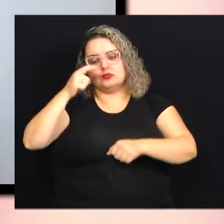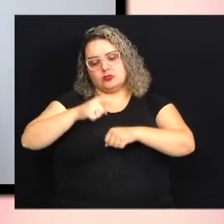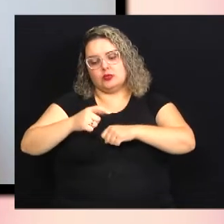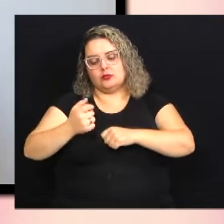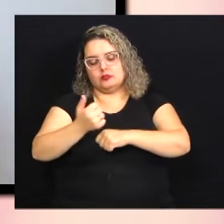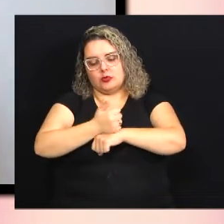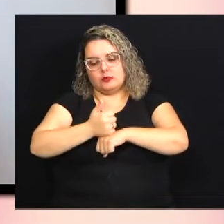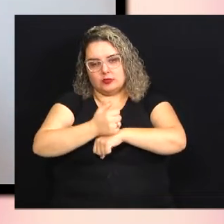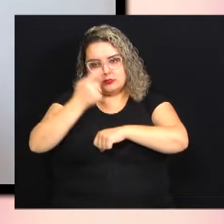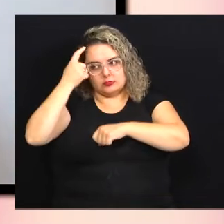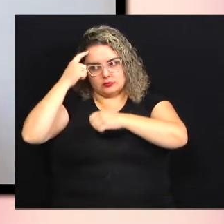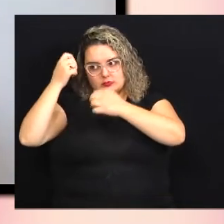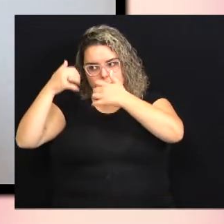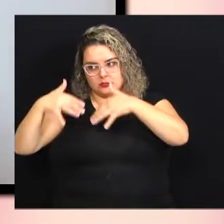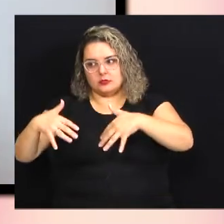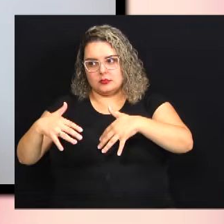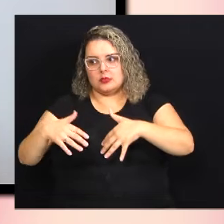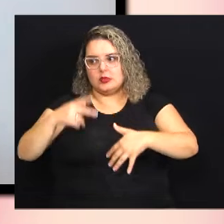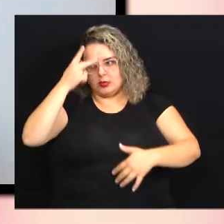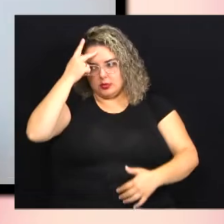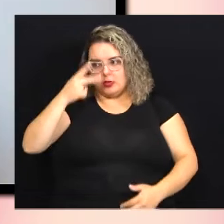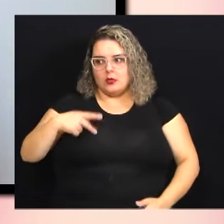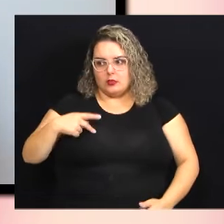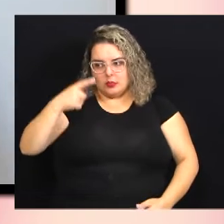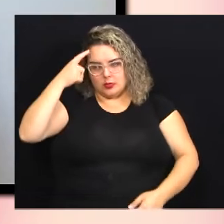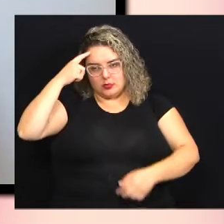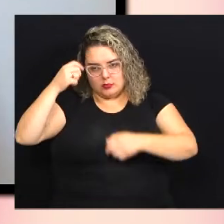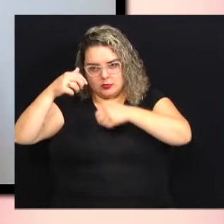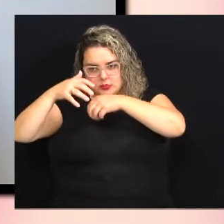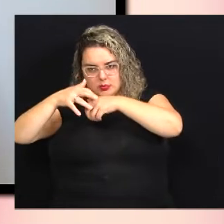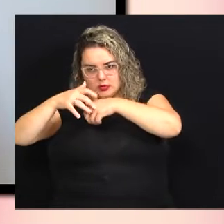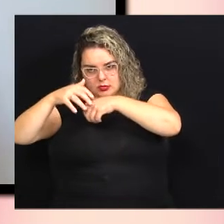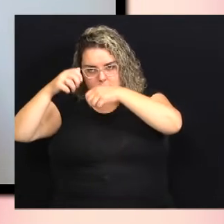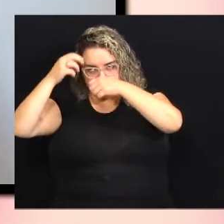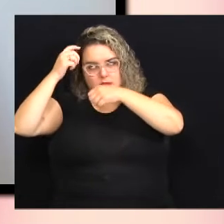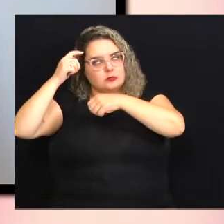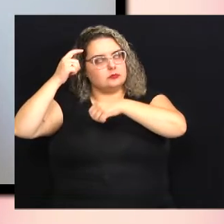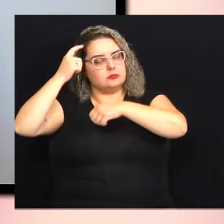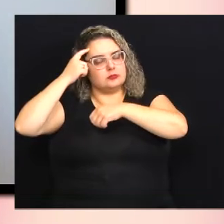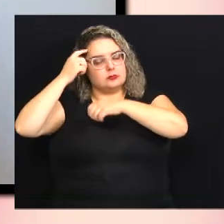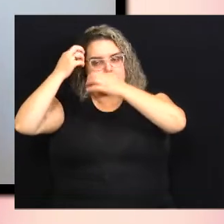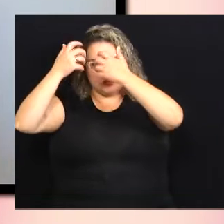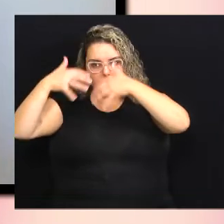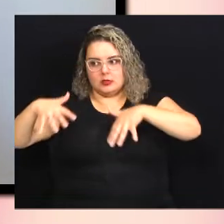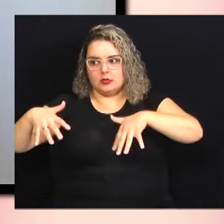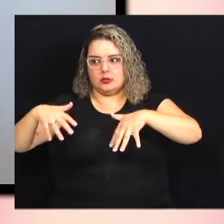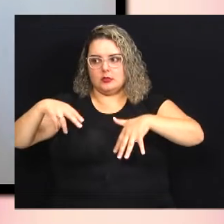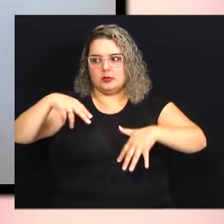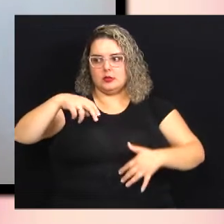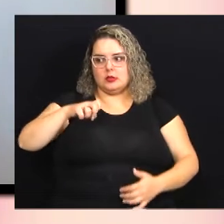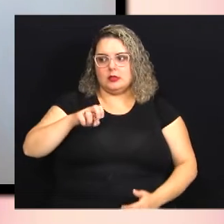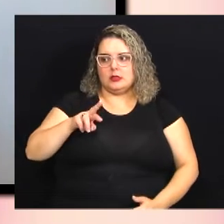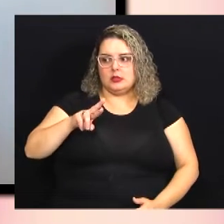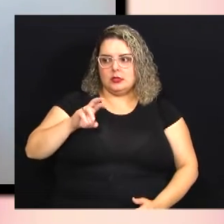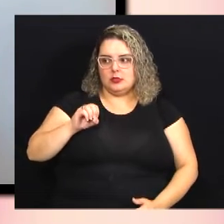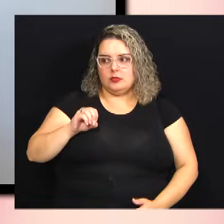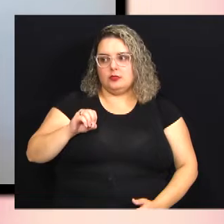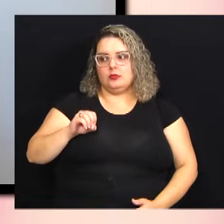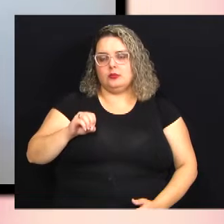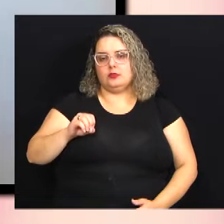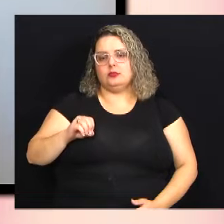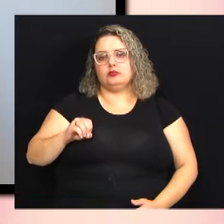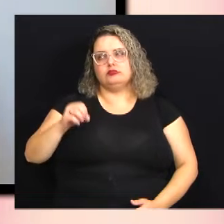que era o Alzheimer, neuropatologista, e que ele encontrou uns emaranhados neurofibrilares